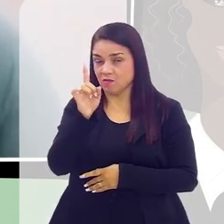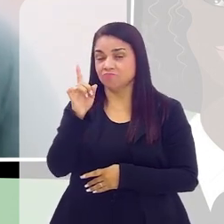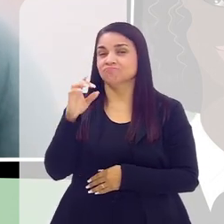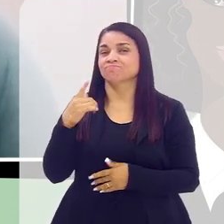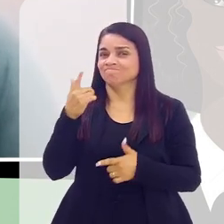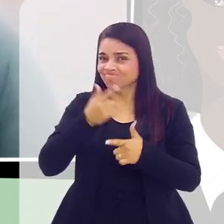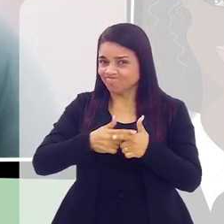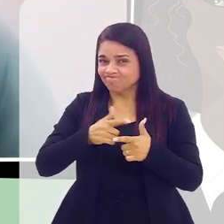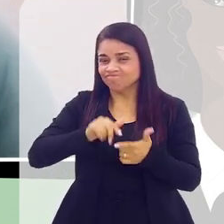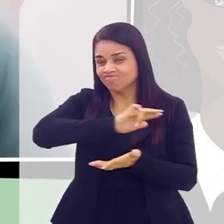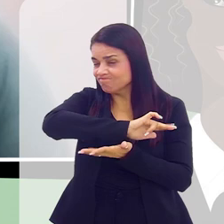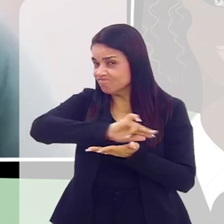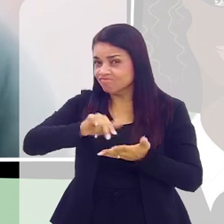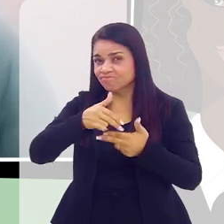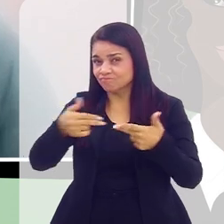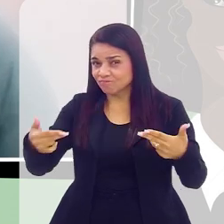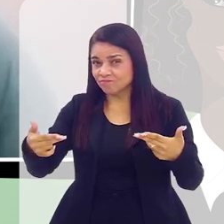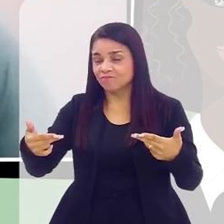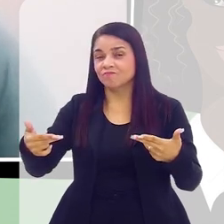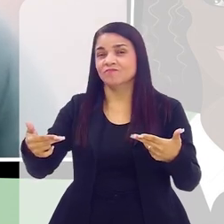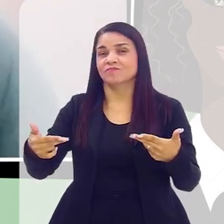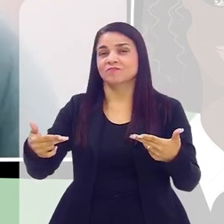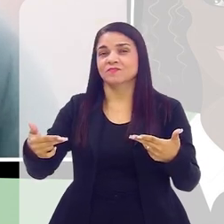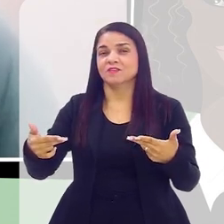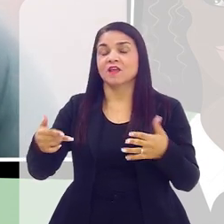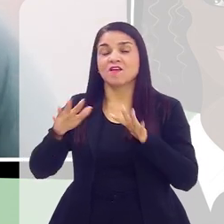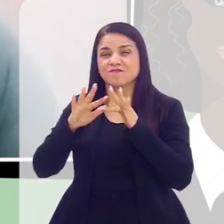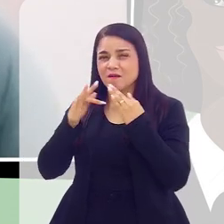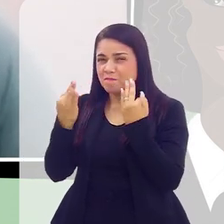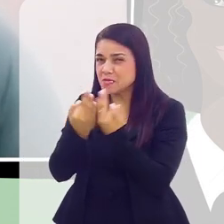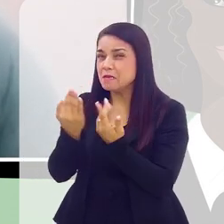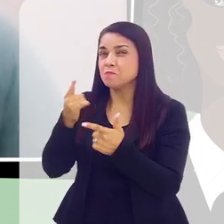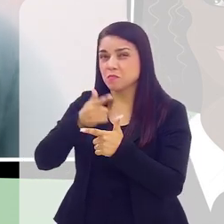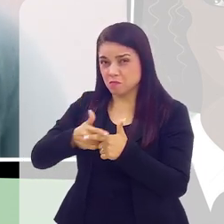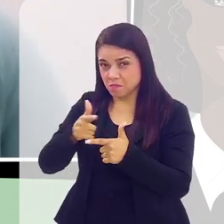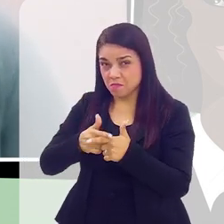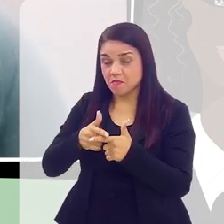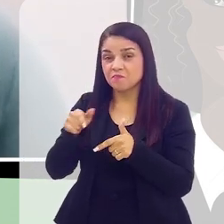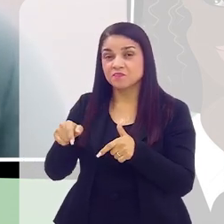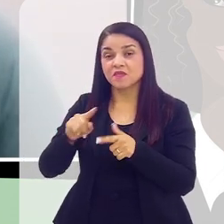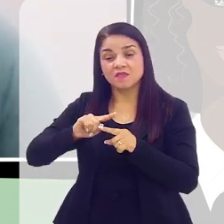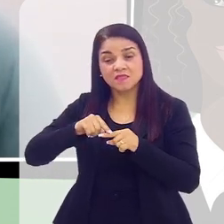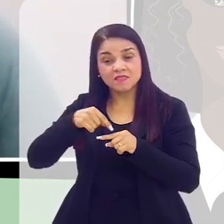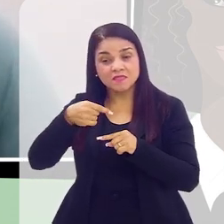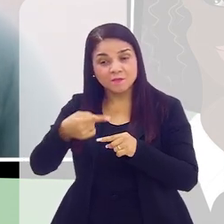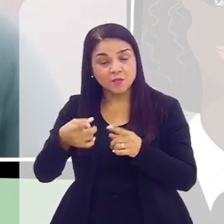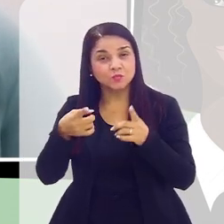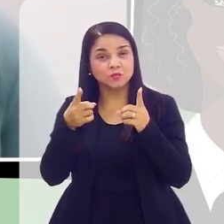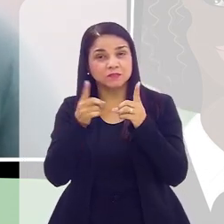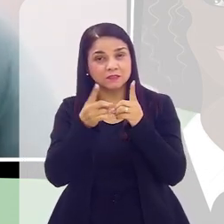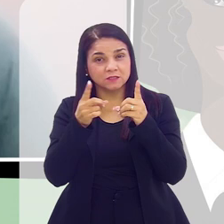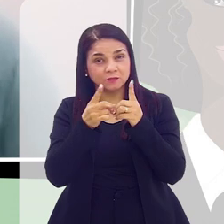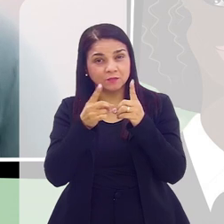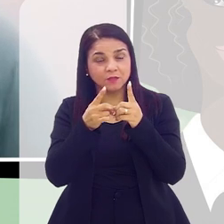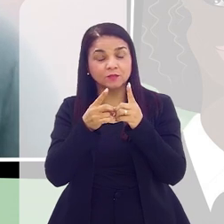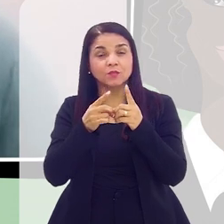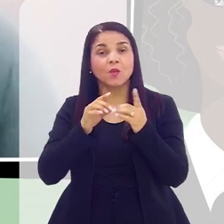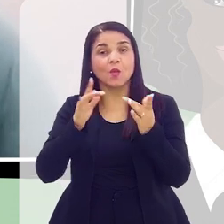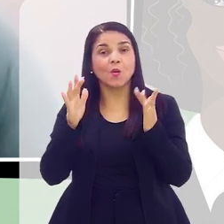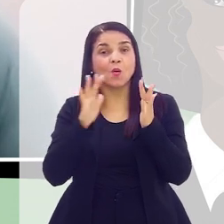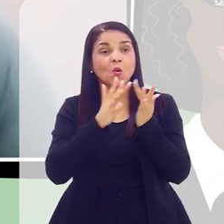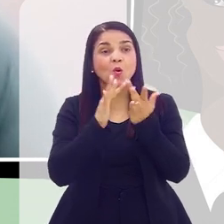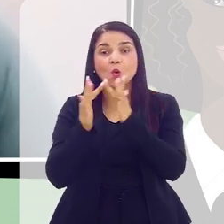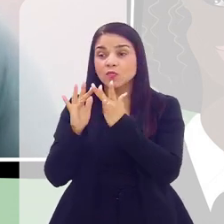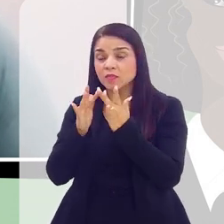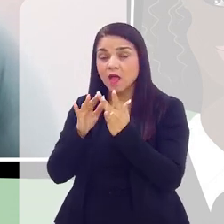demandas, muitas adversidades atravessando a família. E logo depois do atendimento, eu